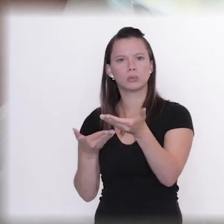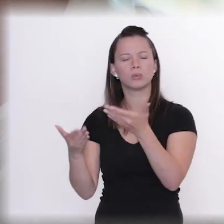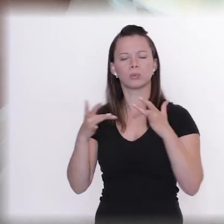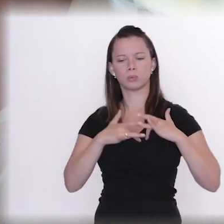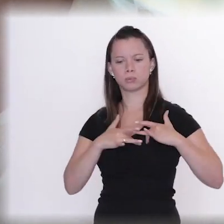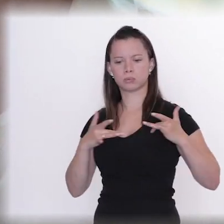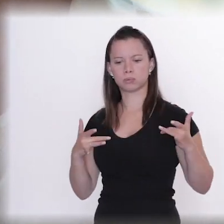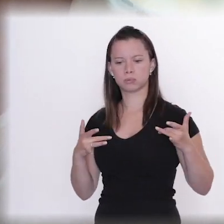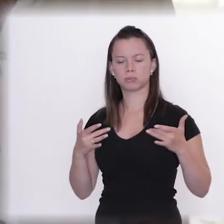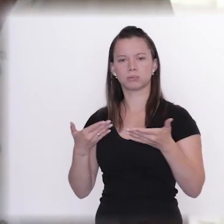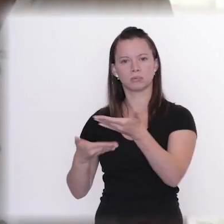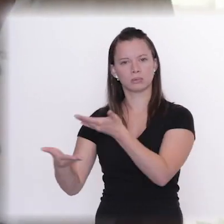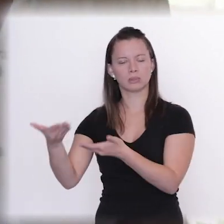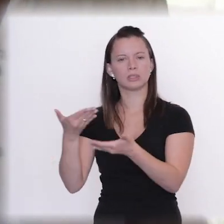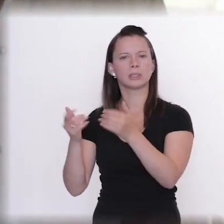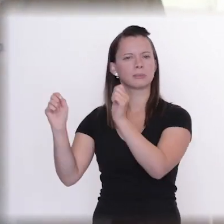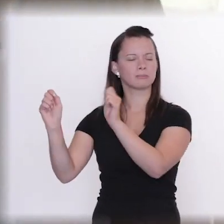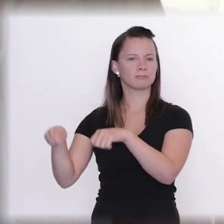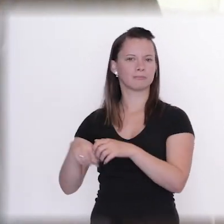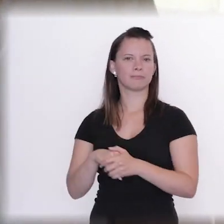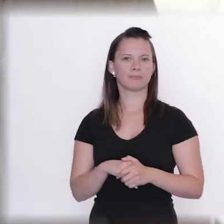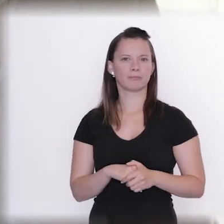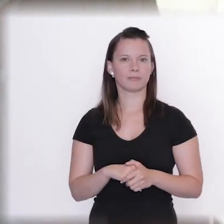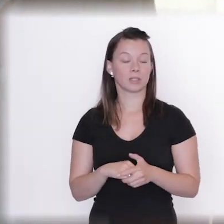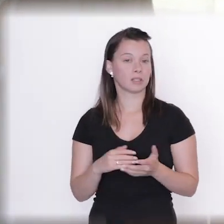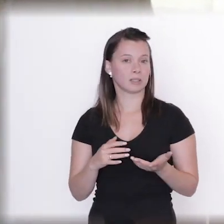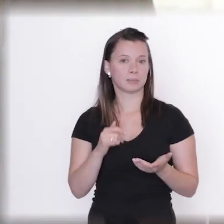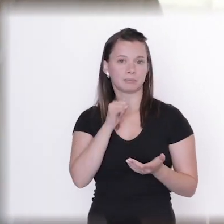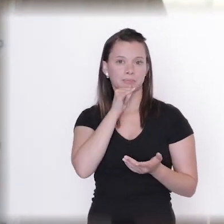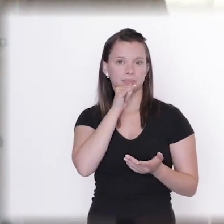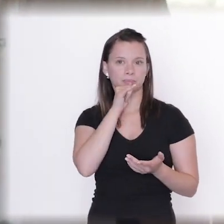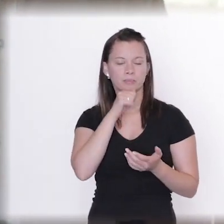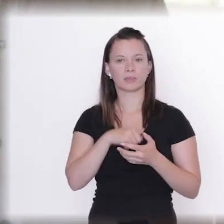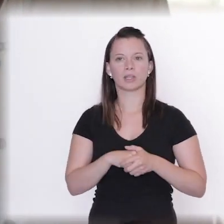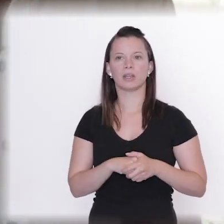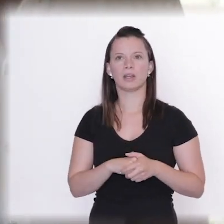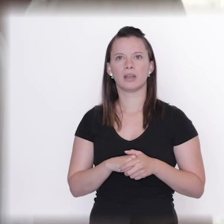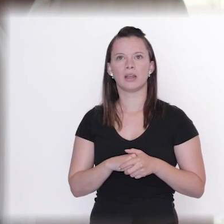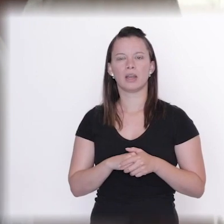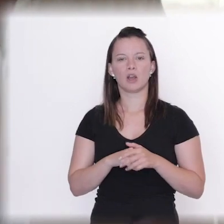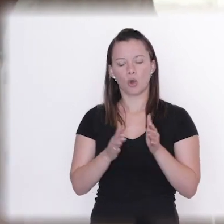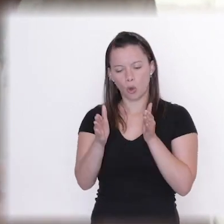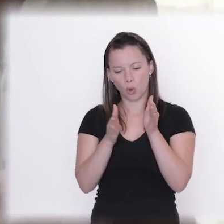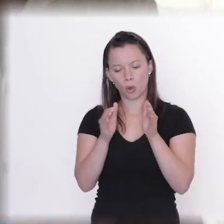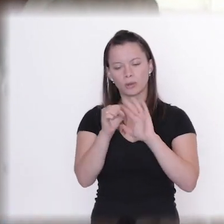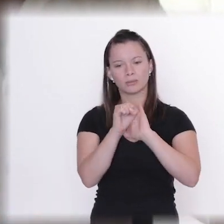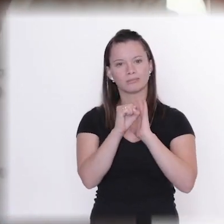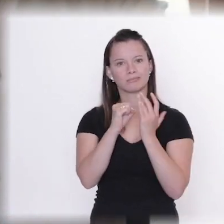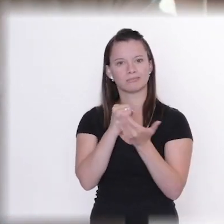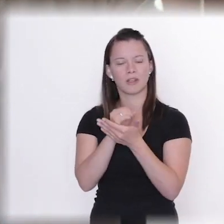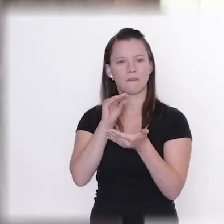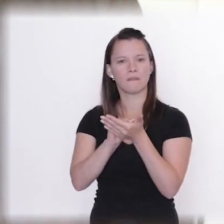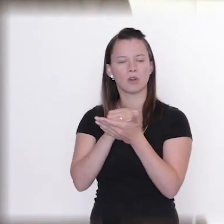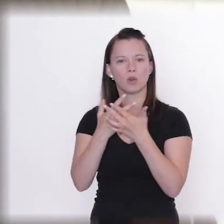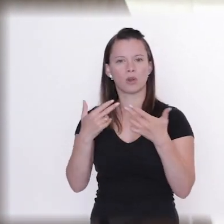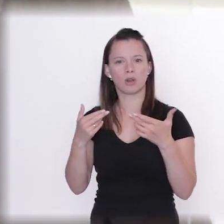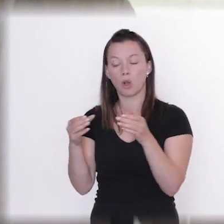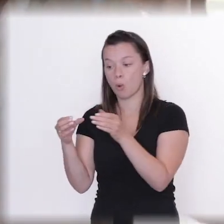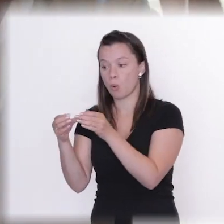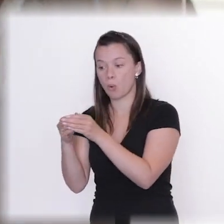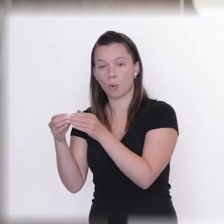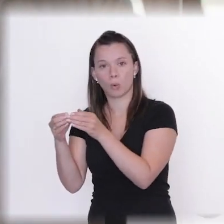como você bem pontuou. Né? Quem que segurou o refrão na pandemia? Associação de moradores,